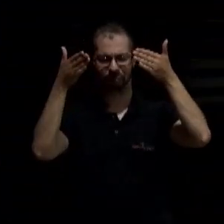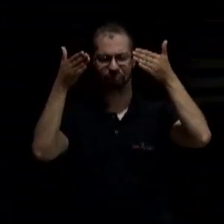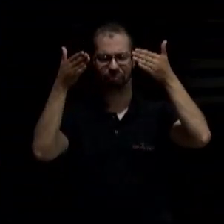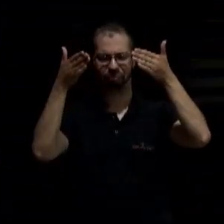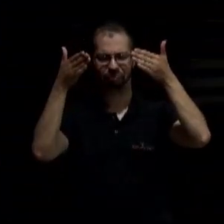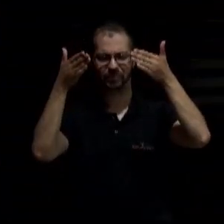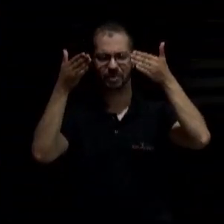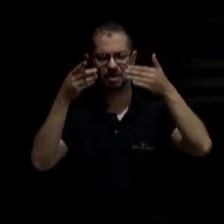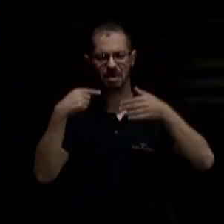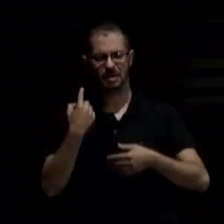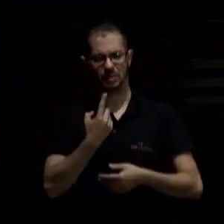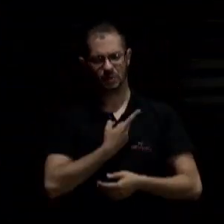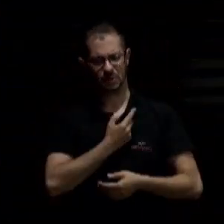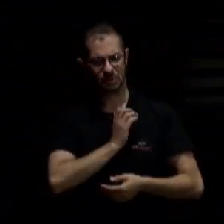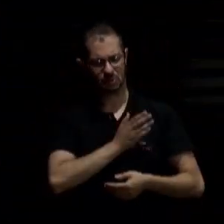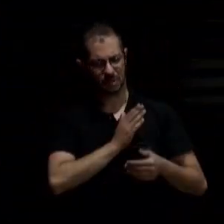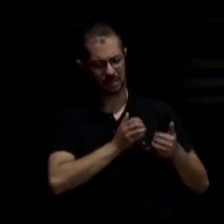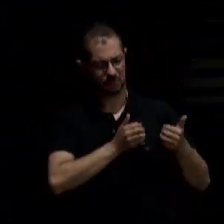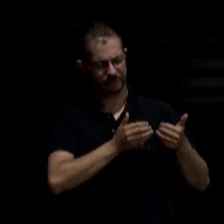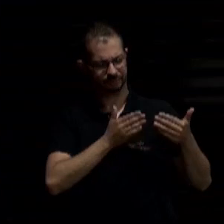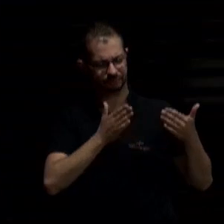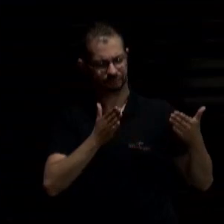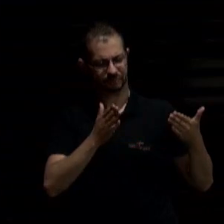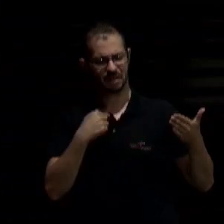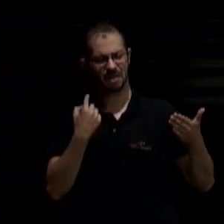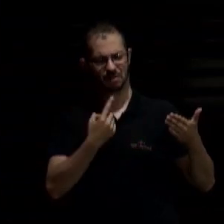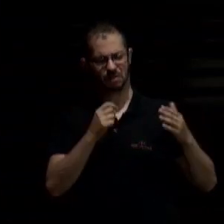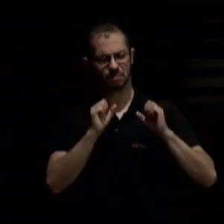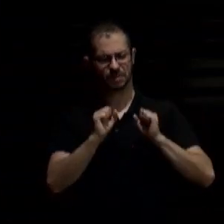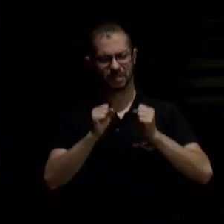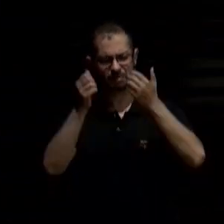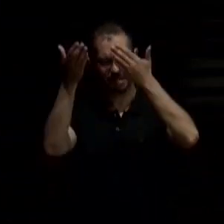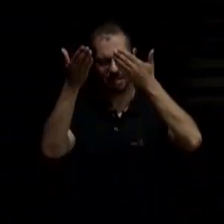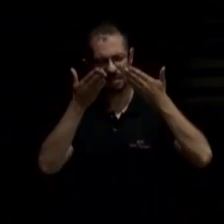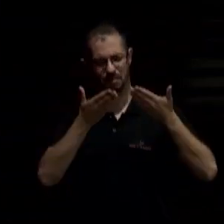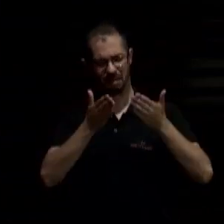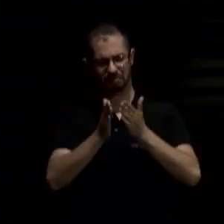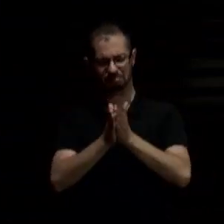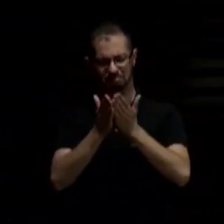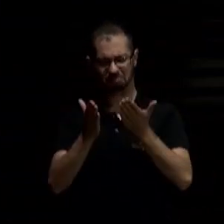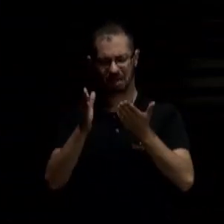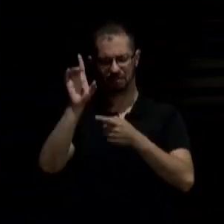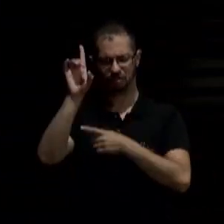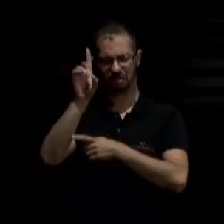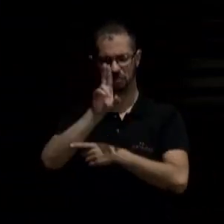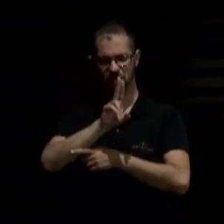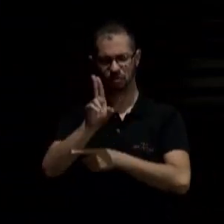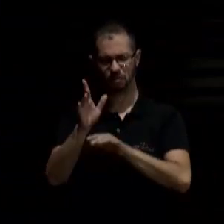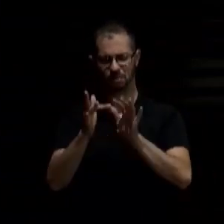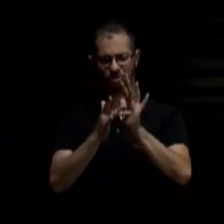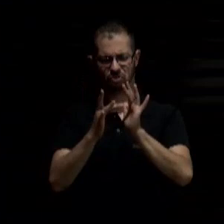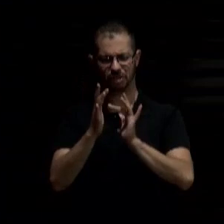e os nossos corações, para que nós recebamos a Tua palavra, no nome de